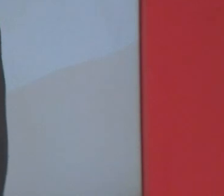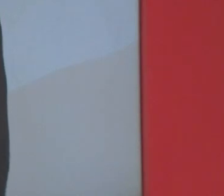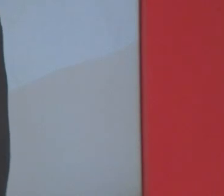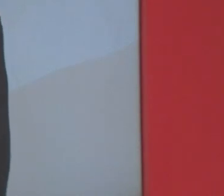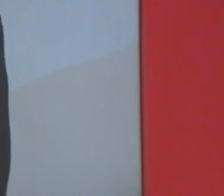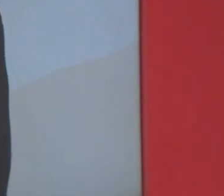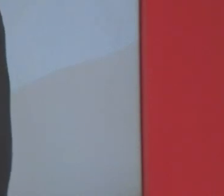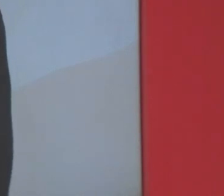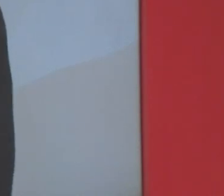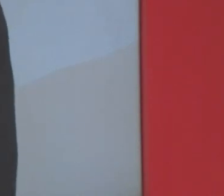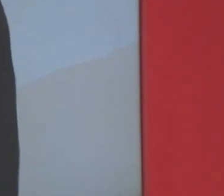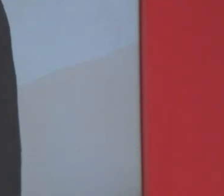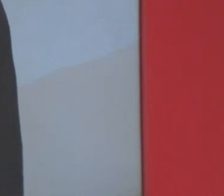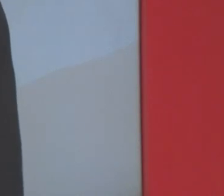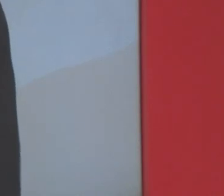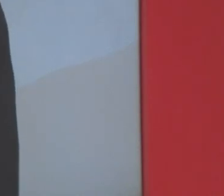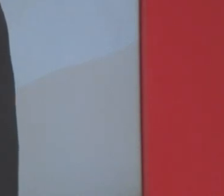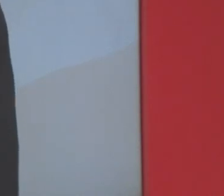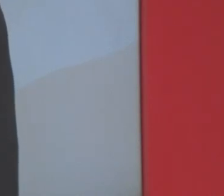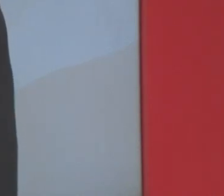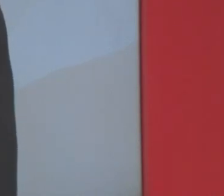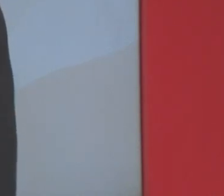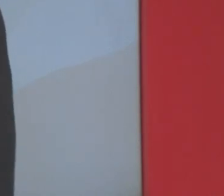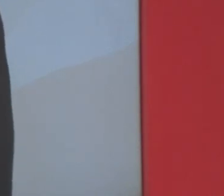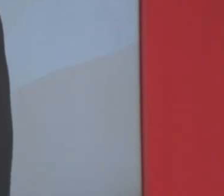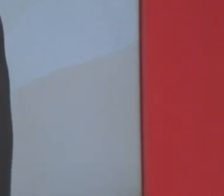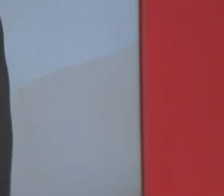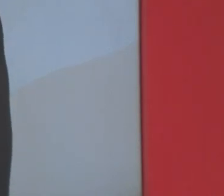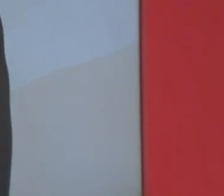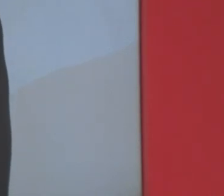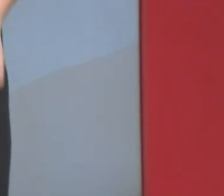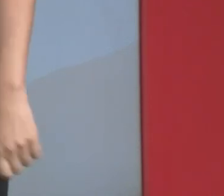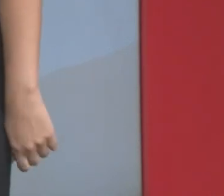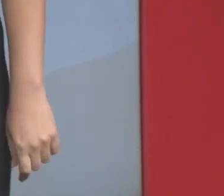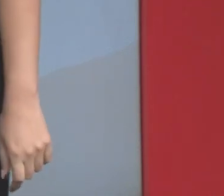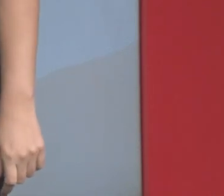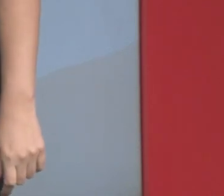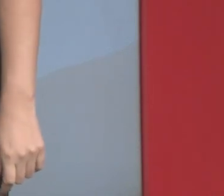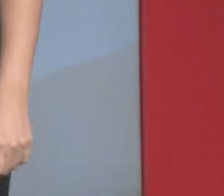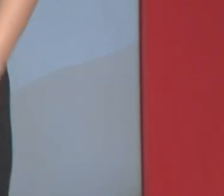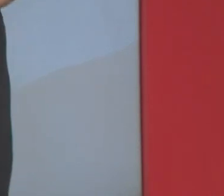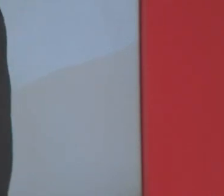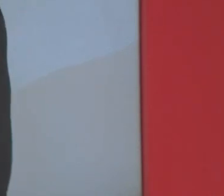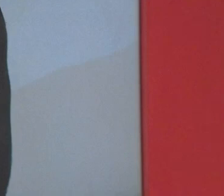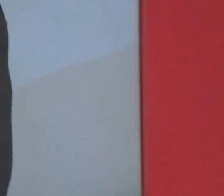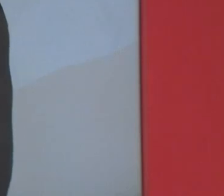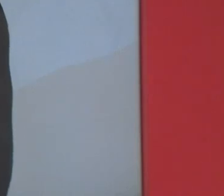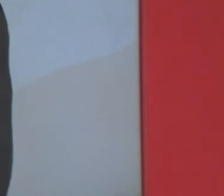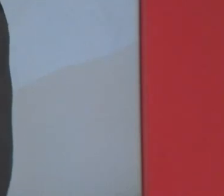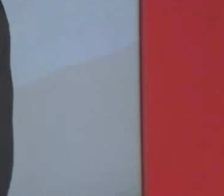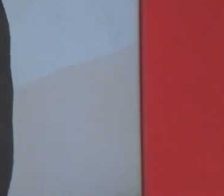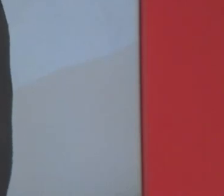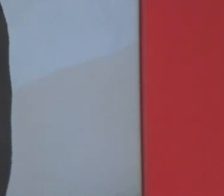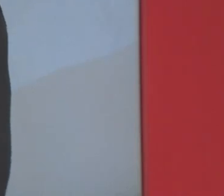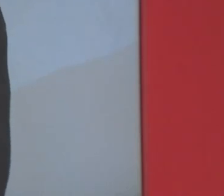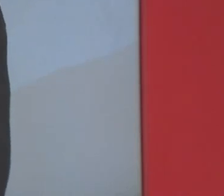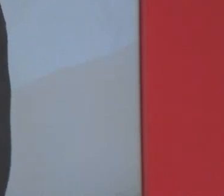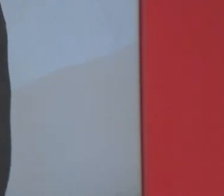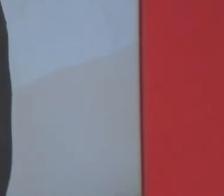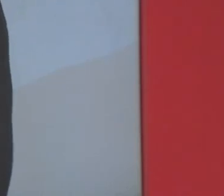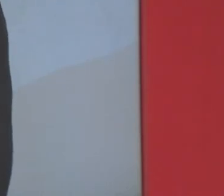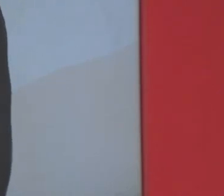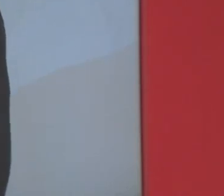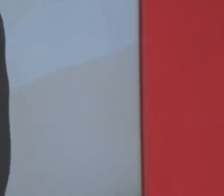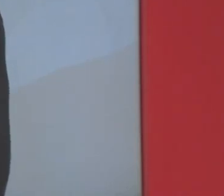história. Filipe estava ali e um anjo do Senhor apareceu a ele e falou: vá ao sul